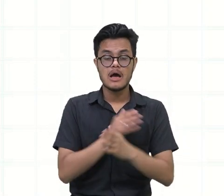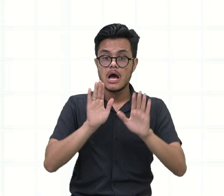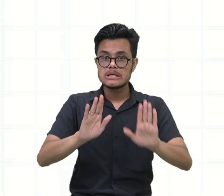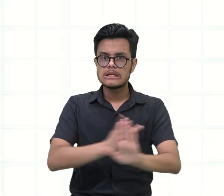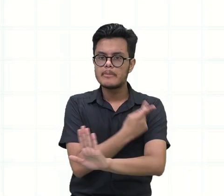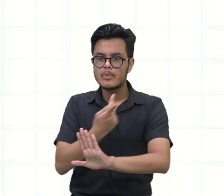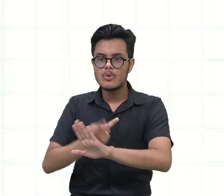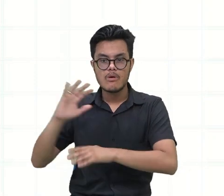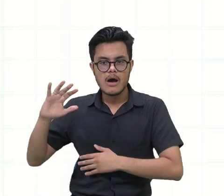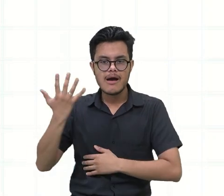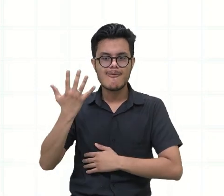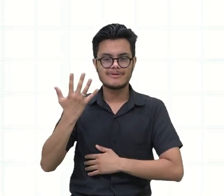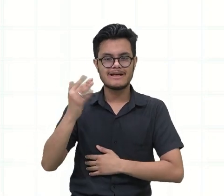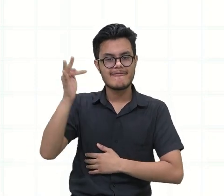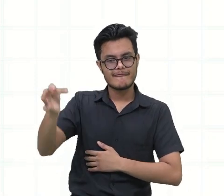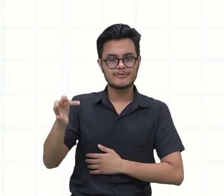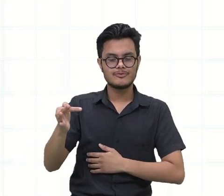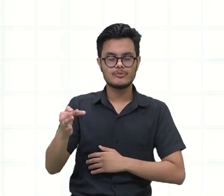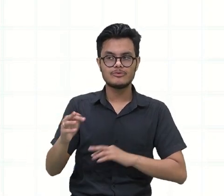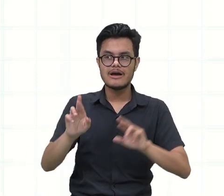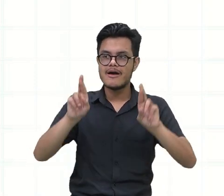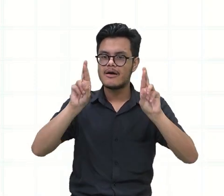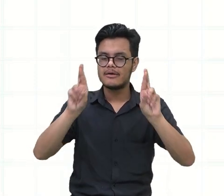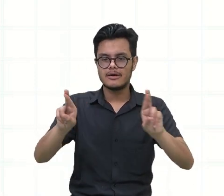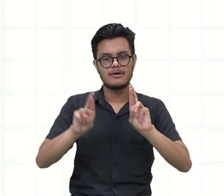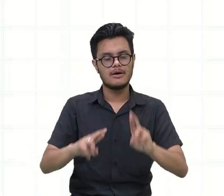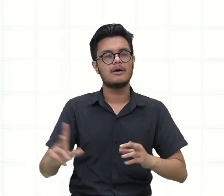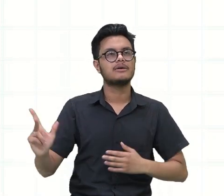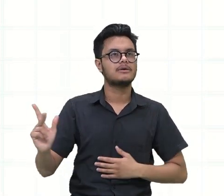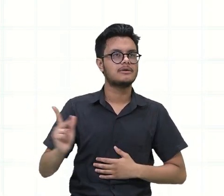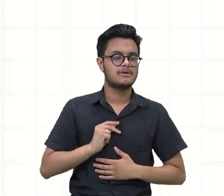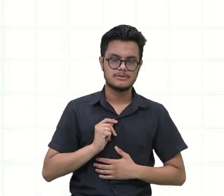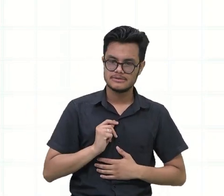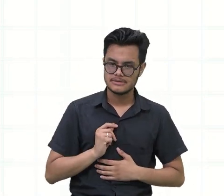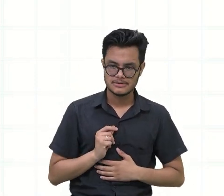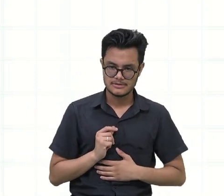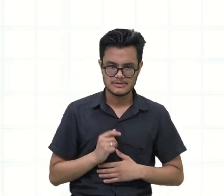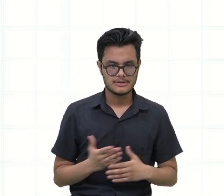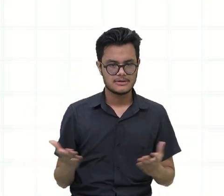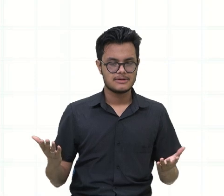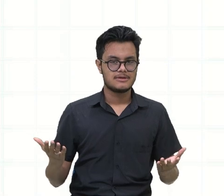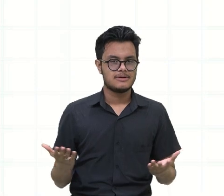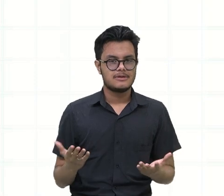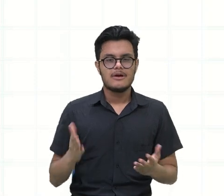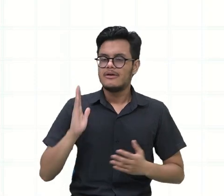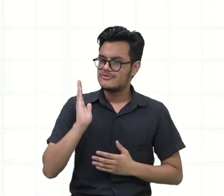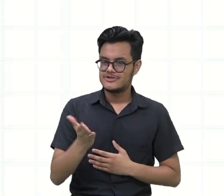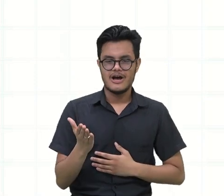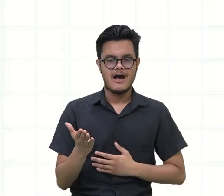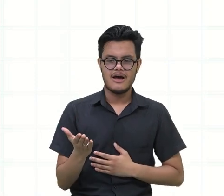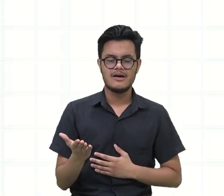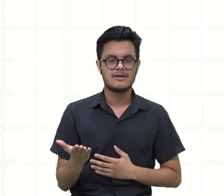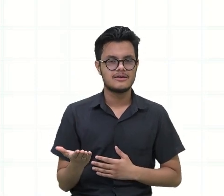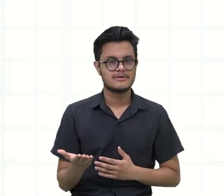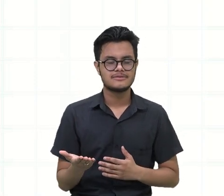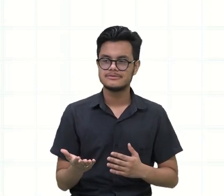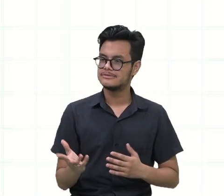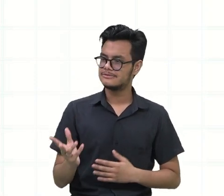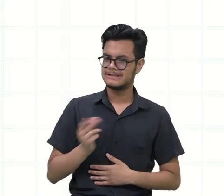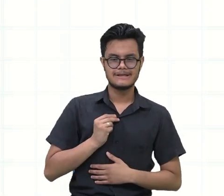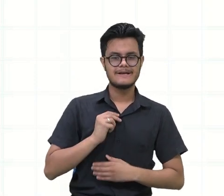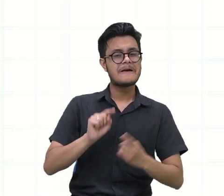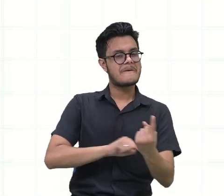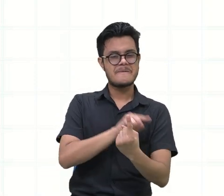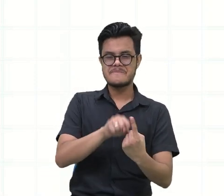você alcançou aí a conclusão ou então chegou esse objetivo